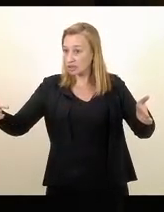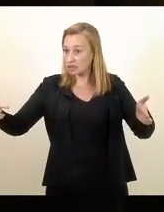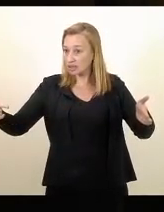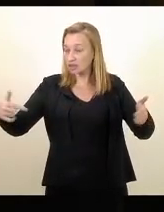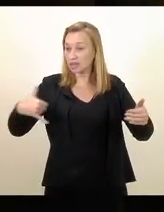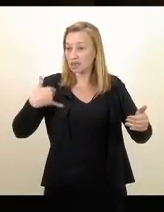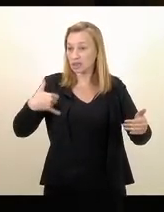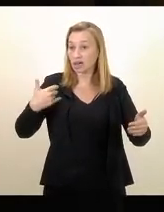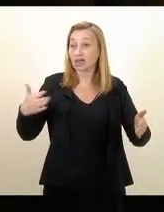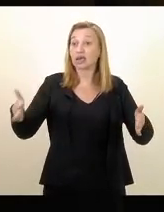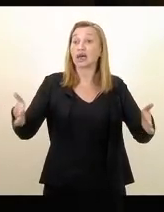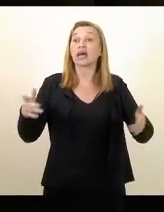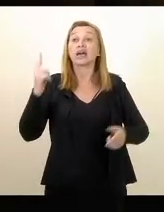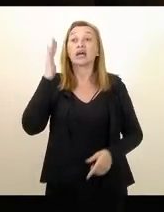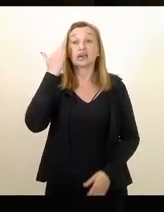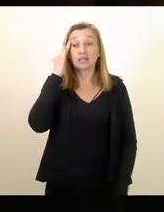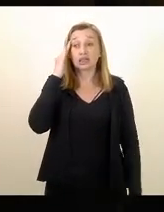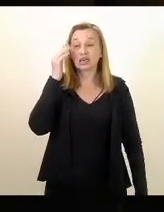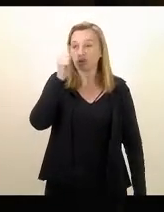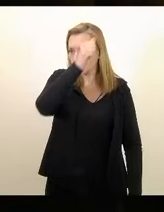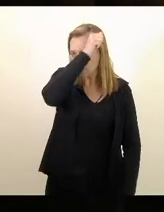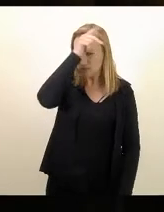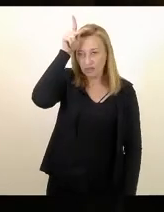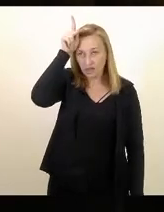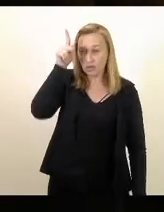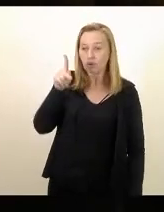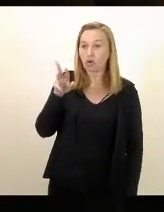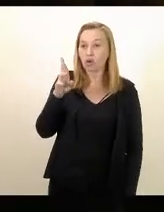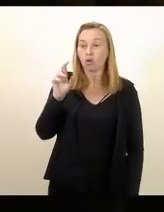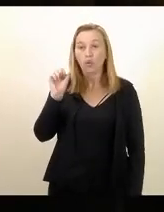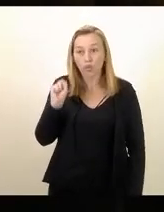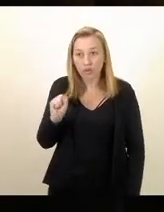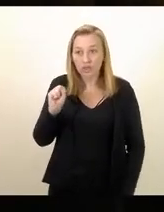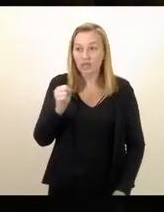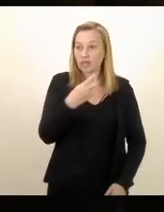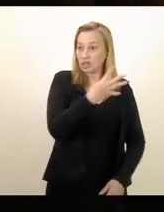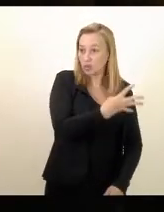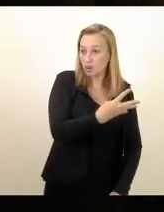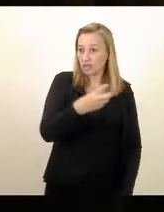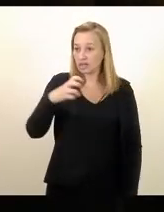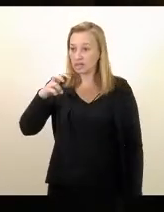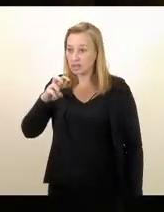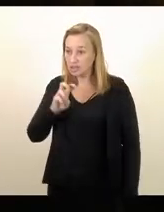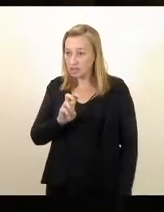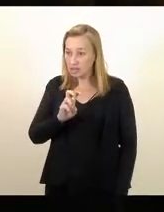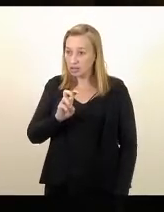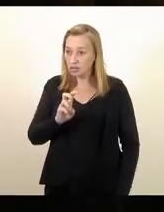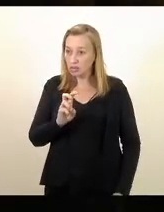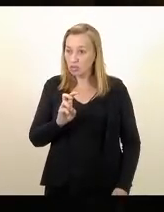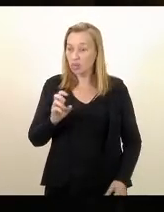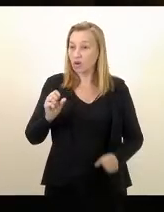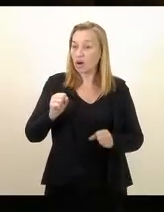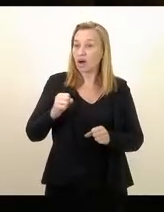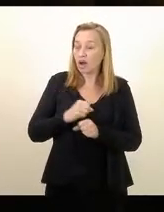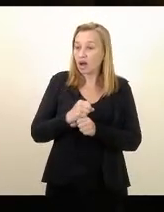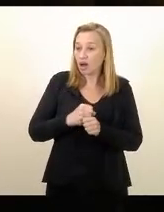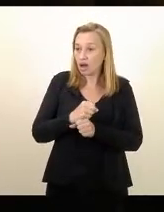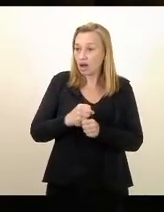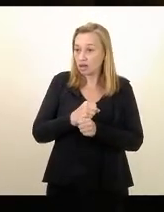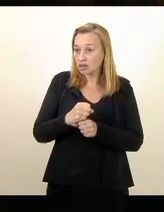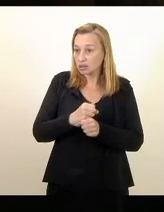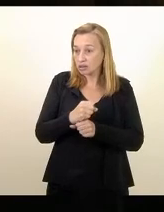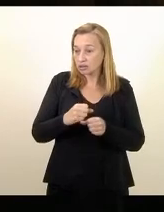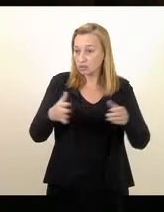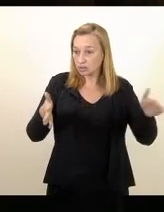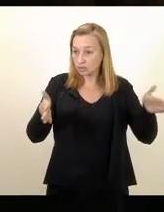compreendendo prefeito Rubens Bontempo 4 e 5 anos que é uma etapa da educação infantil ainda pré-escolar e também